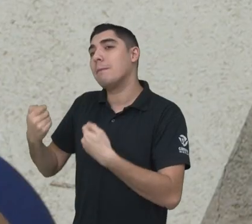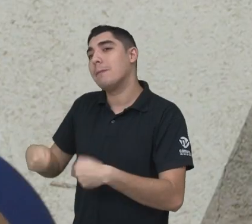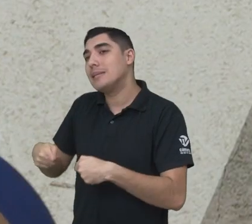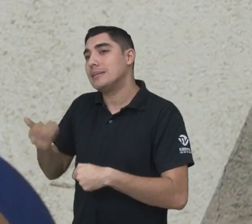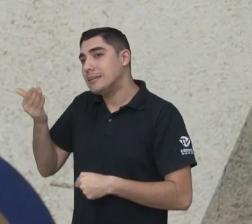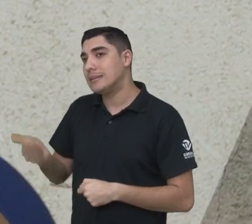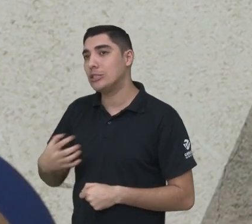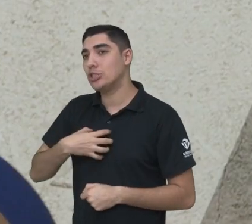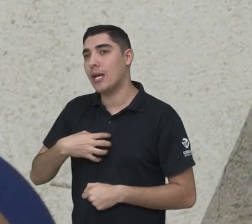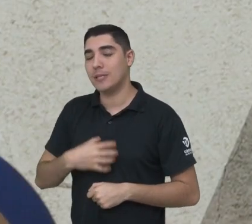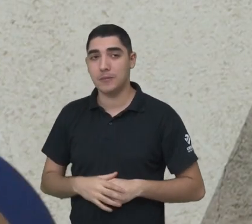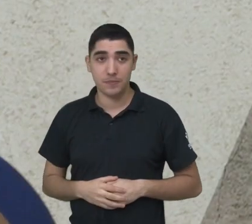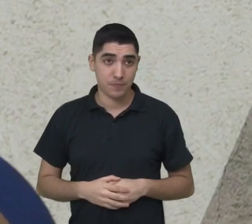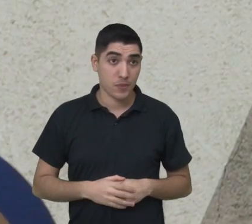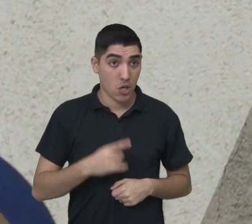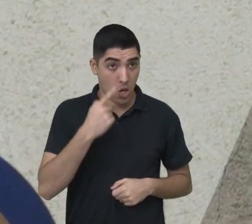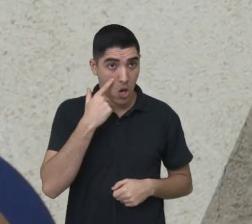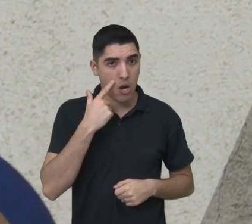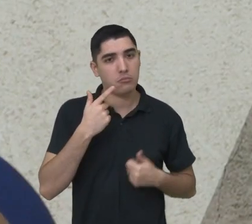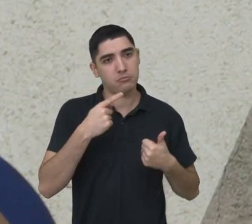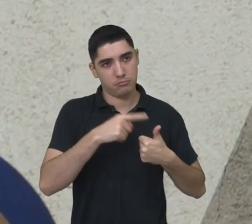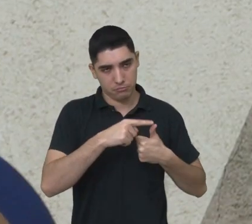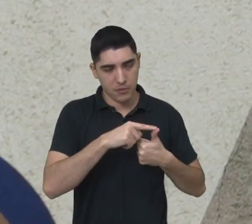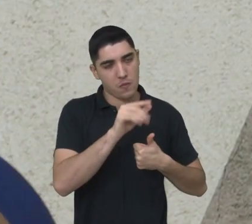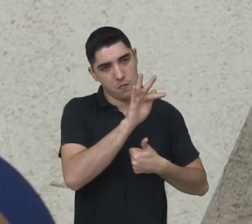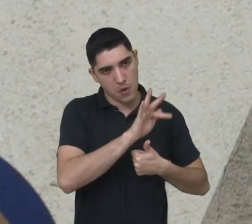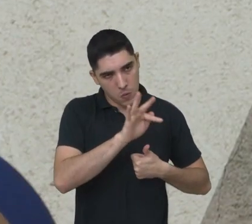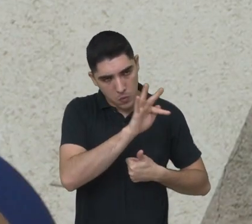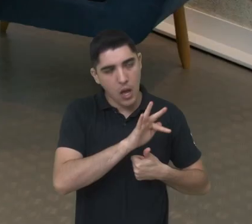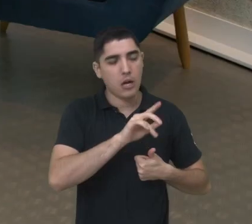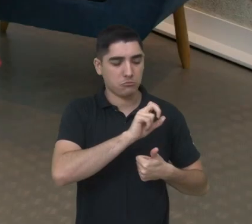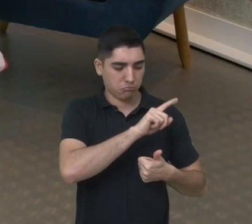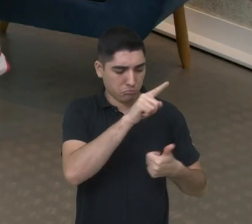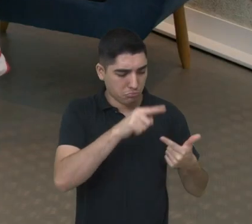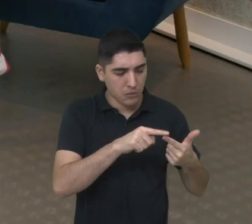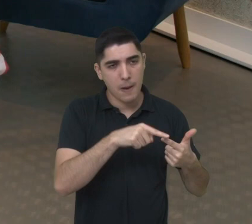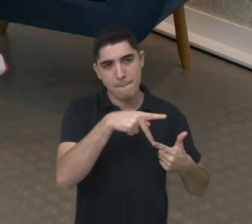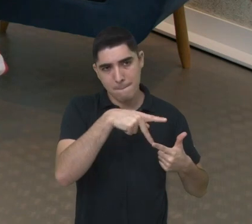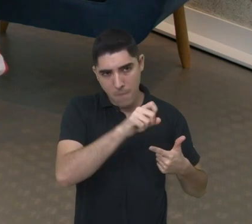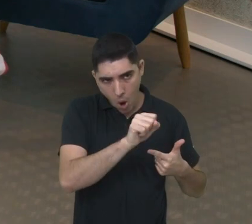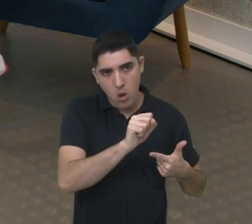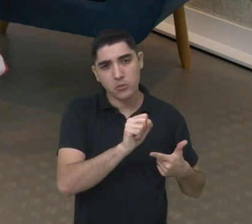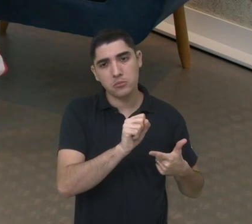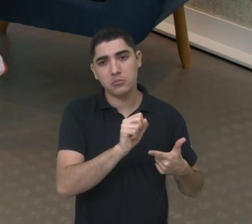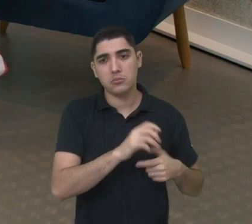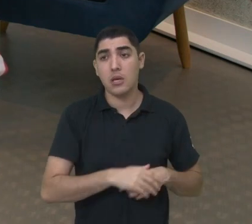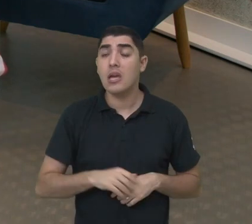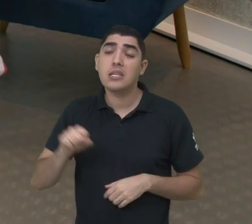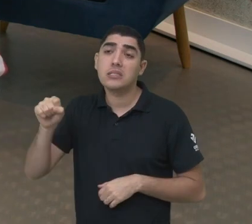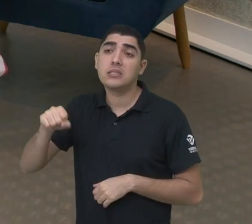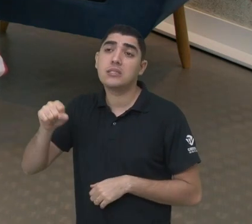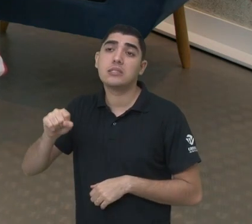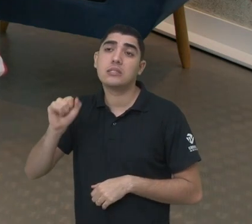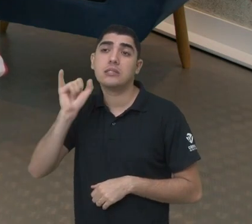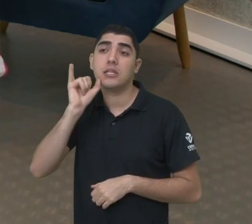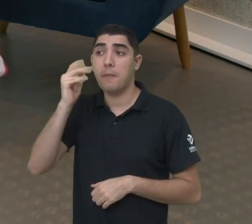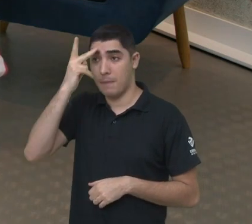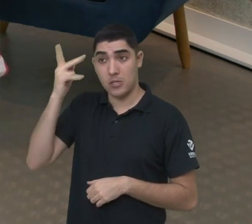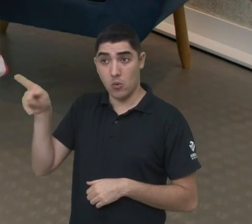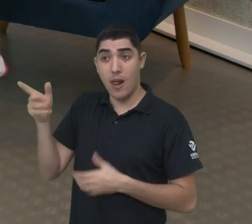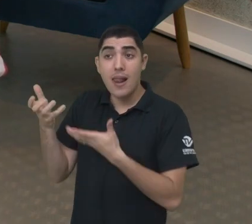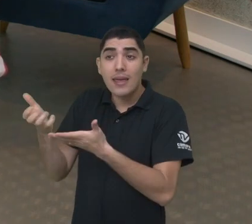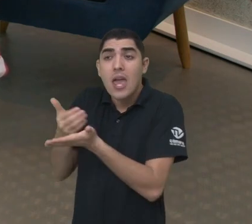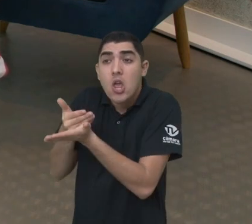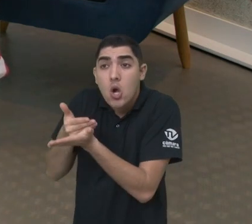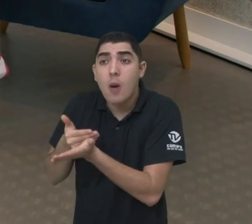a gente, você fala do ponto de vista da graduação, isso, já pensando numa pós-graduação. Vamos aí, uma pessoa que quer